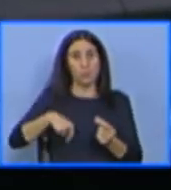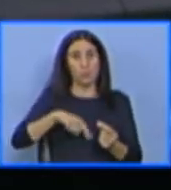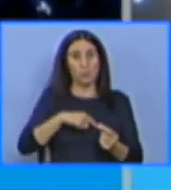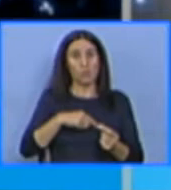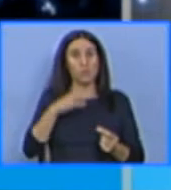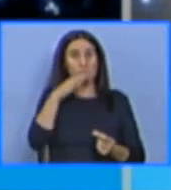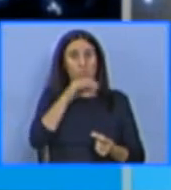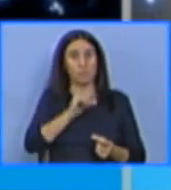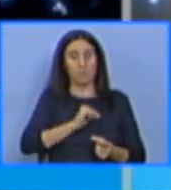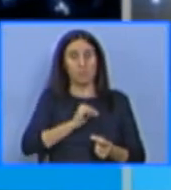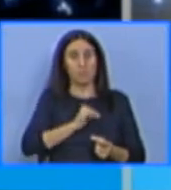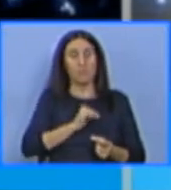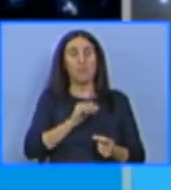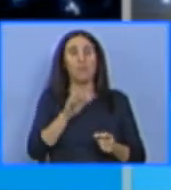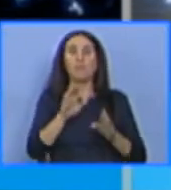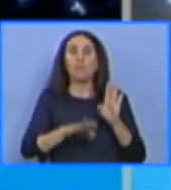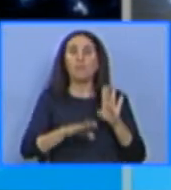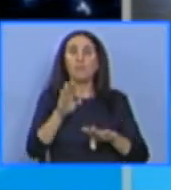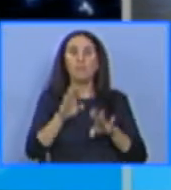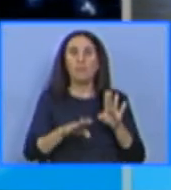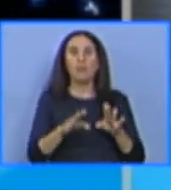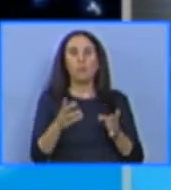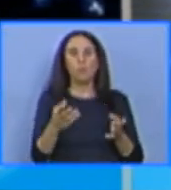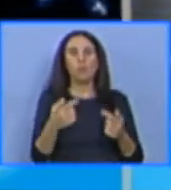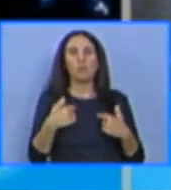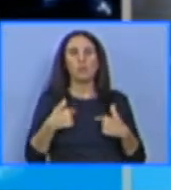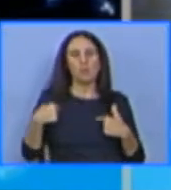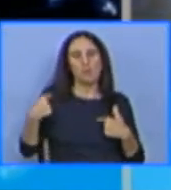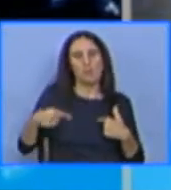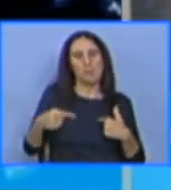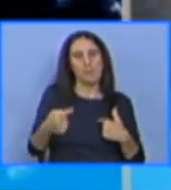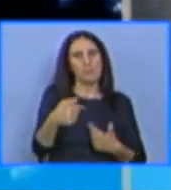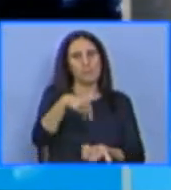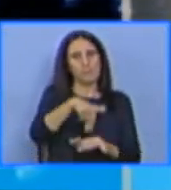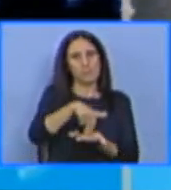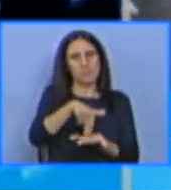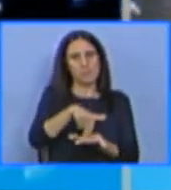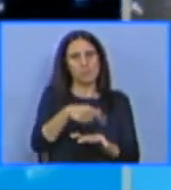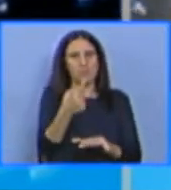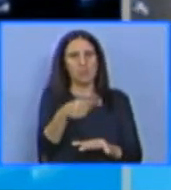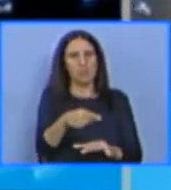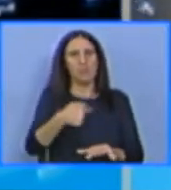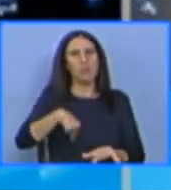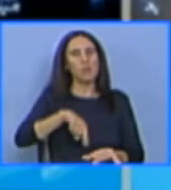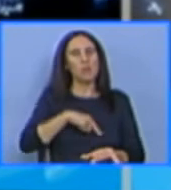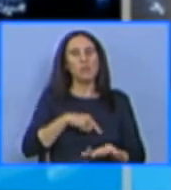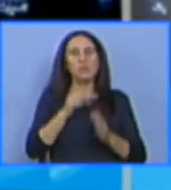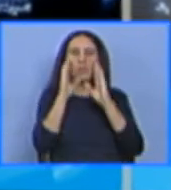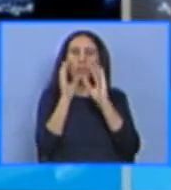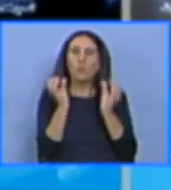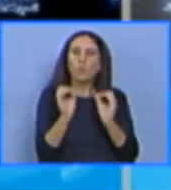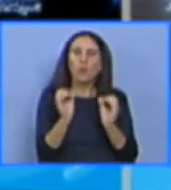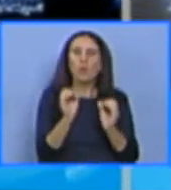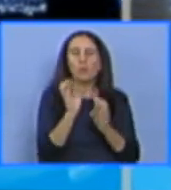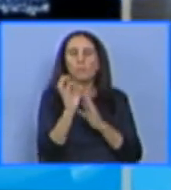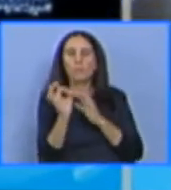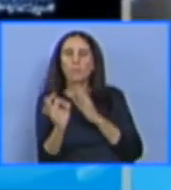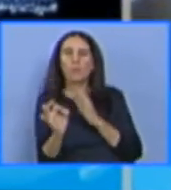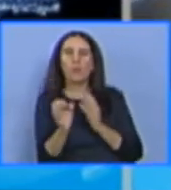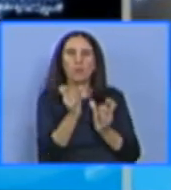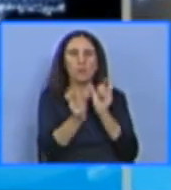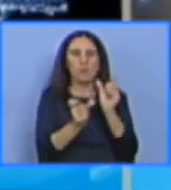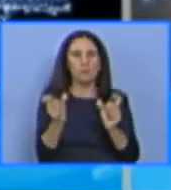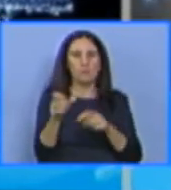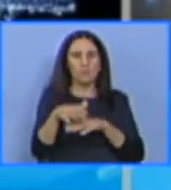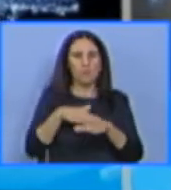nossa família, às vezes quando estamos no cotidiano da sua presença, não estamos tão atentos aos pormenores, às palavras e aos